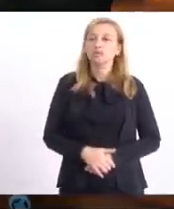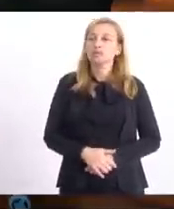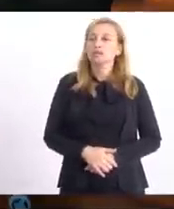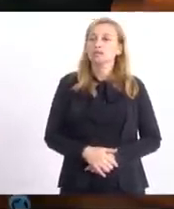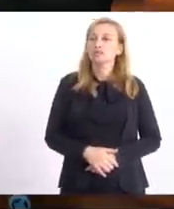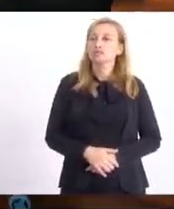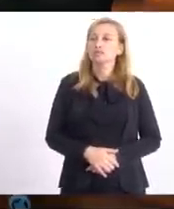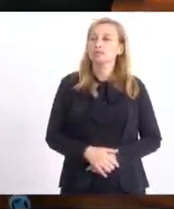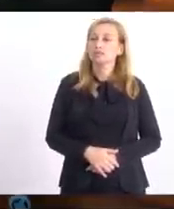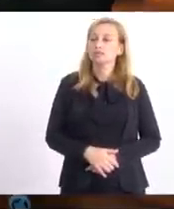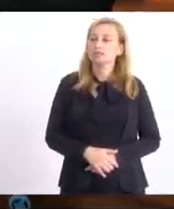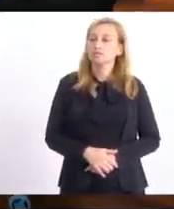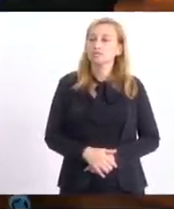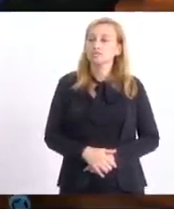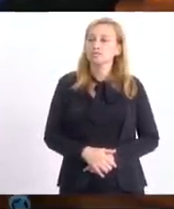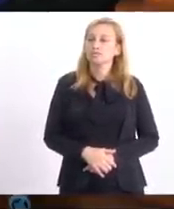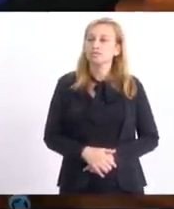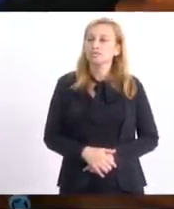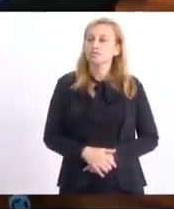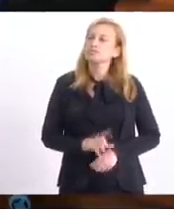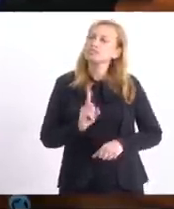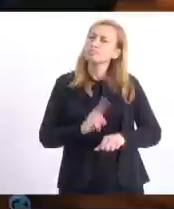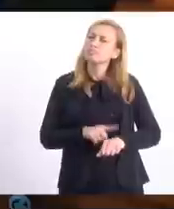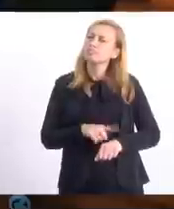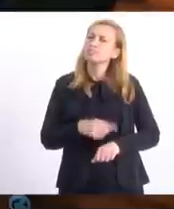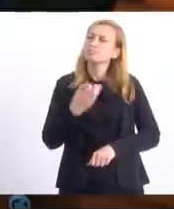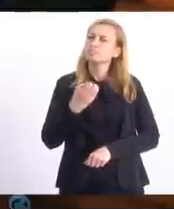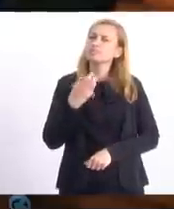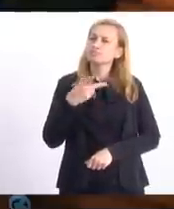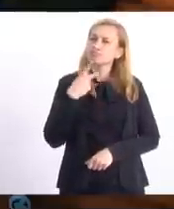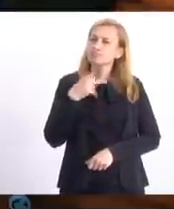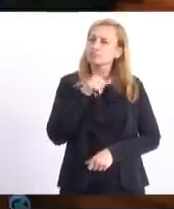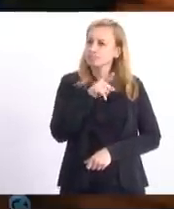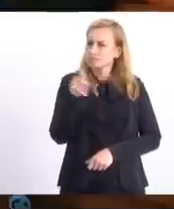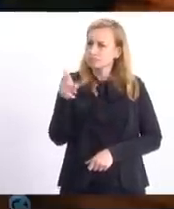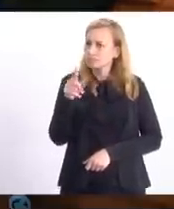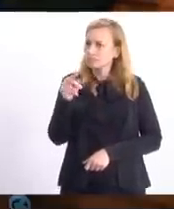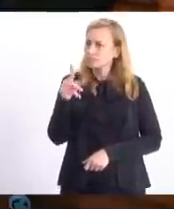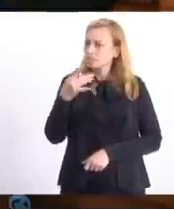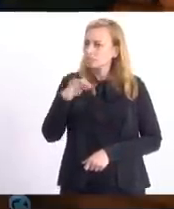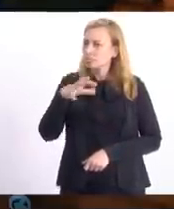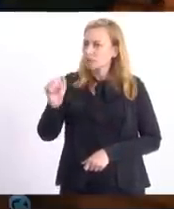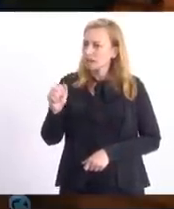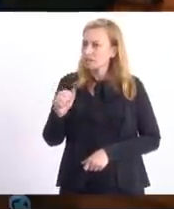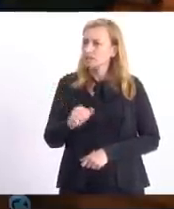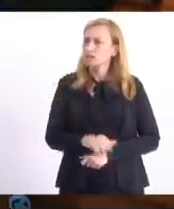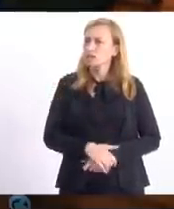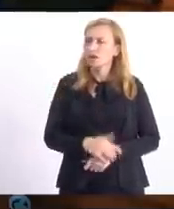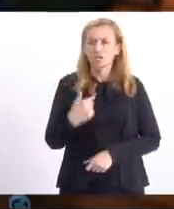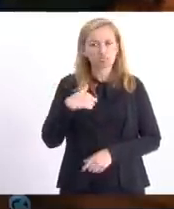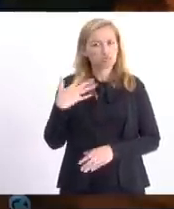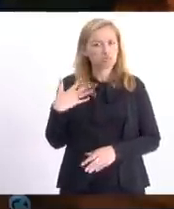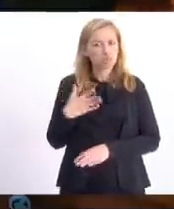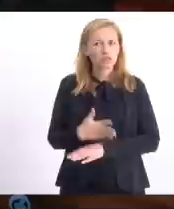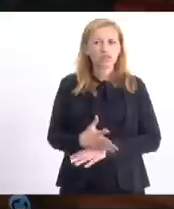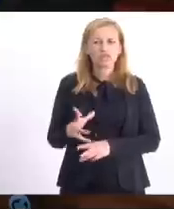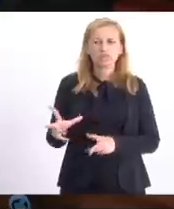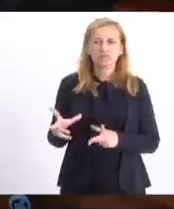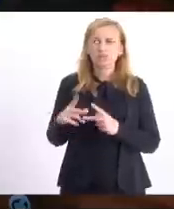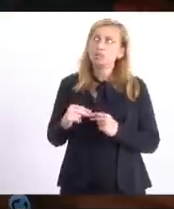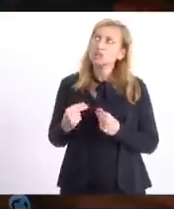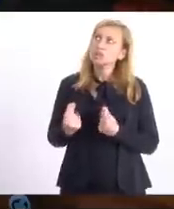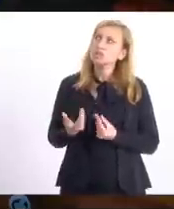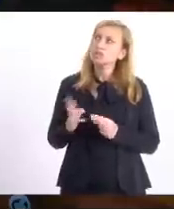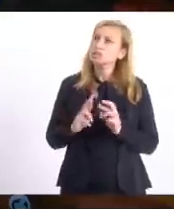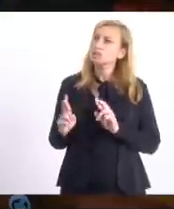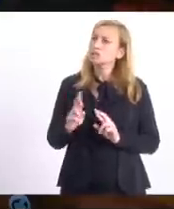assistindo. Eu agora, nesse momento, eu quero falar com vocês como praça. Eu não vou entrar em mérito nenhum em